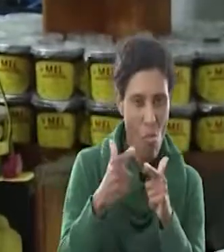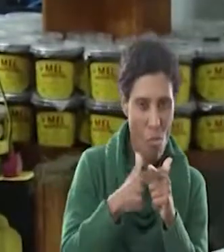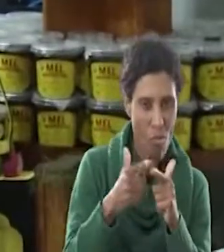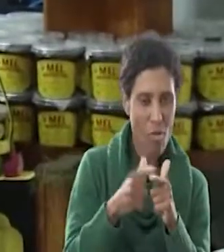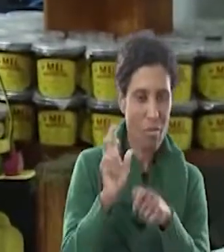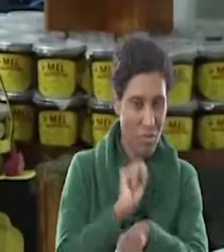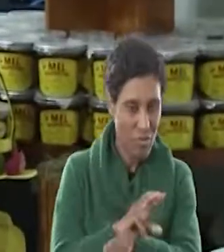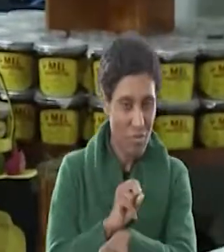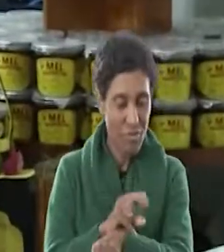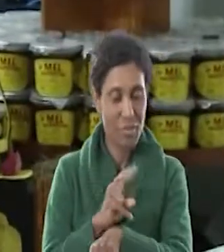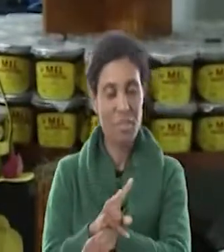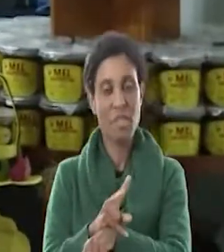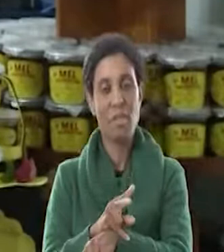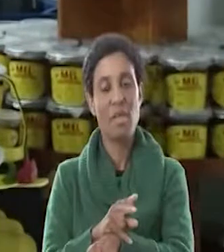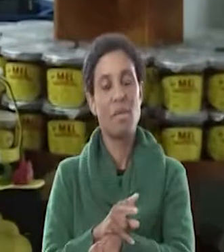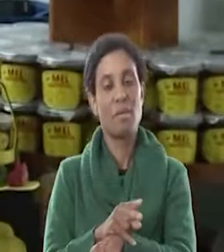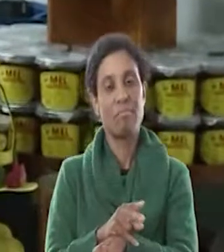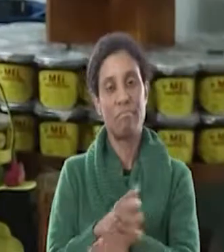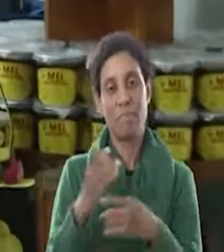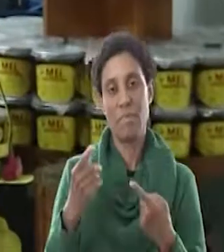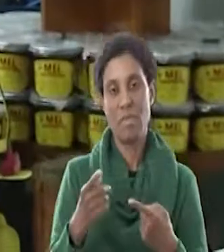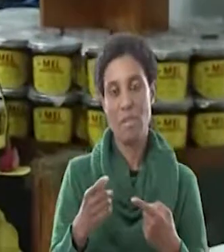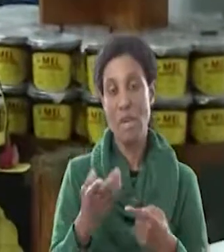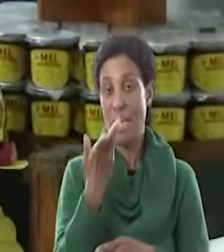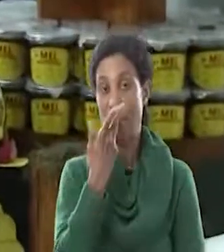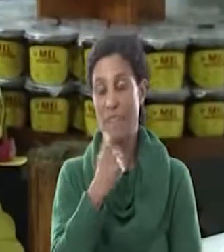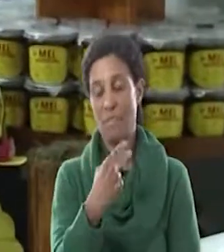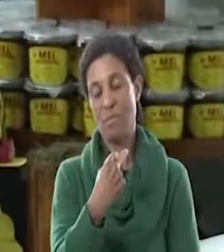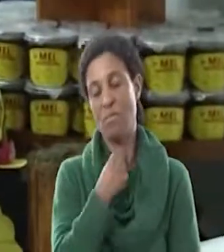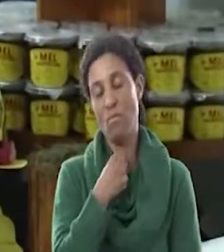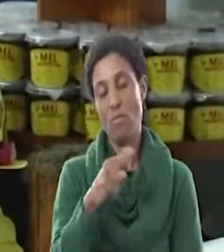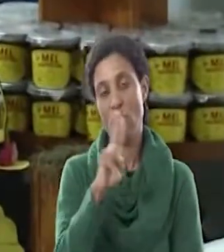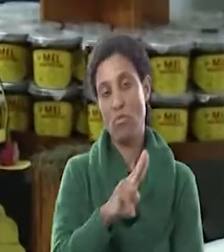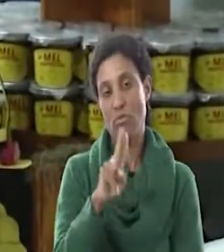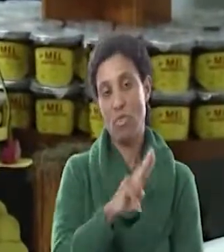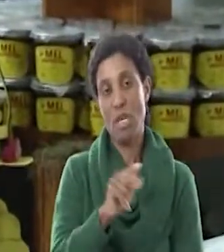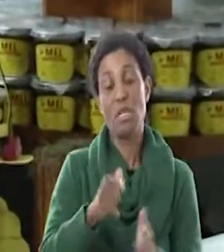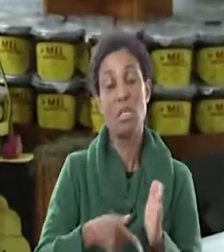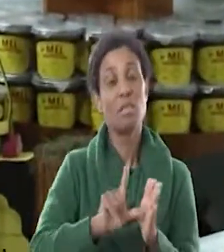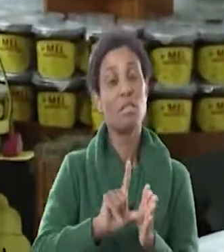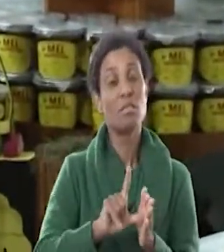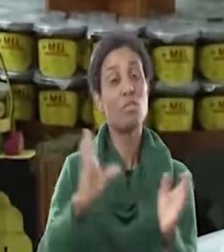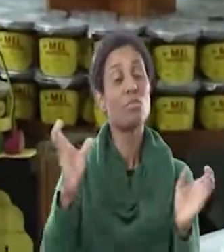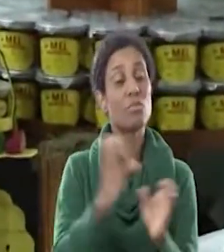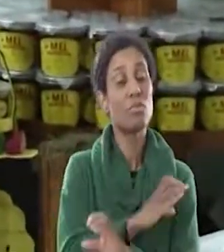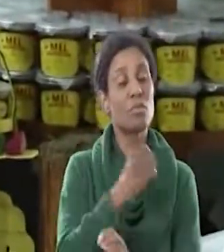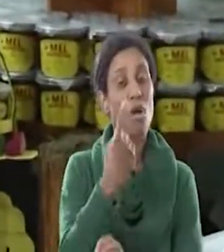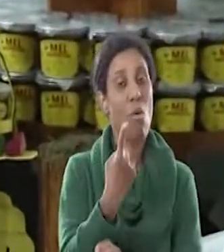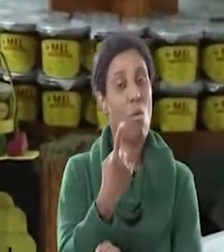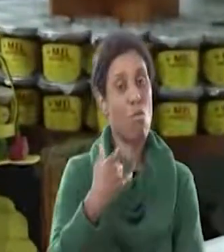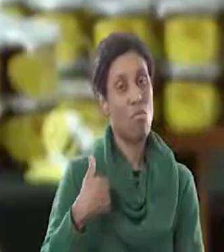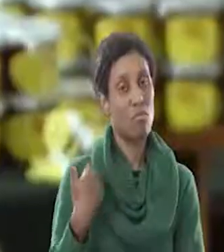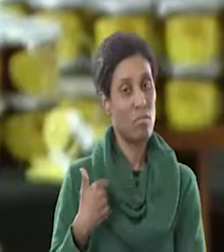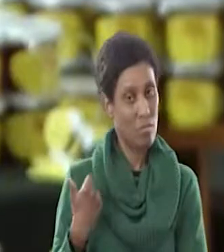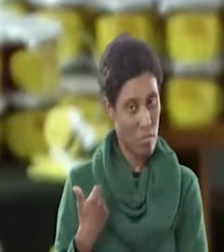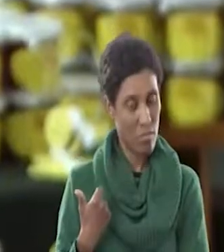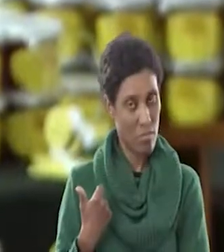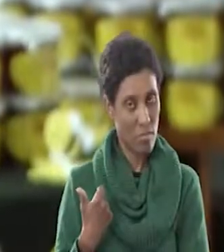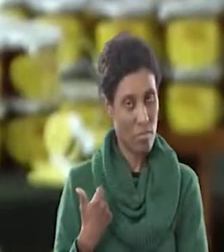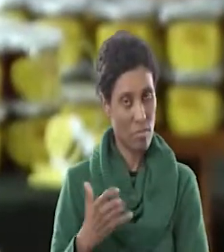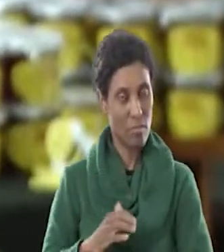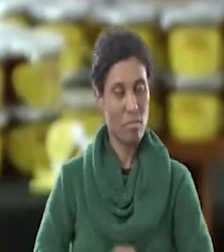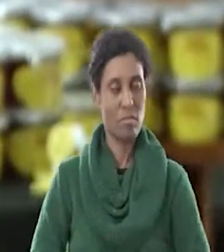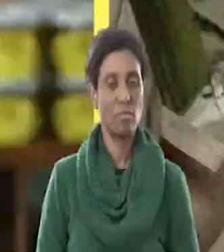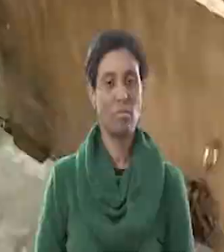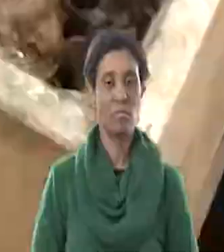gente não recomenda o uso, porque o organismo da criança é imaturo, ele pode não ter as defesas para... Então, para essa faixa etária,